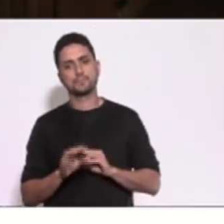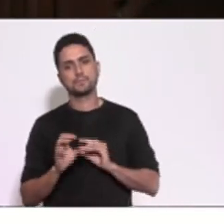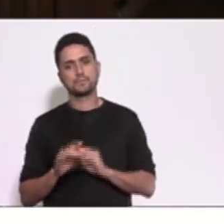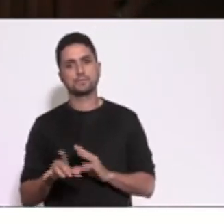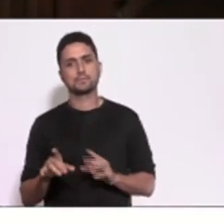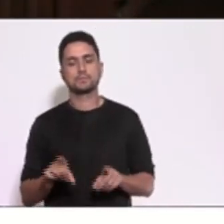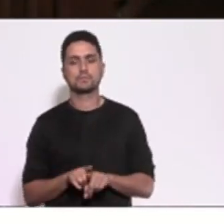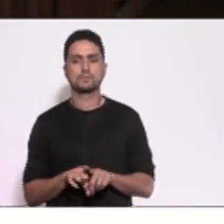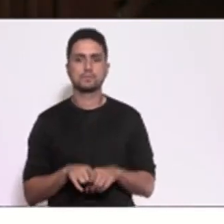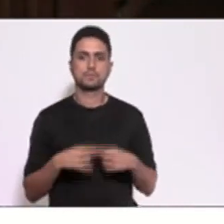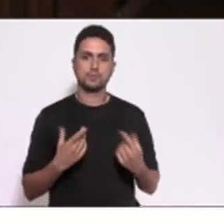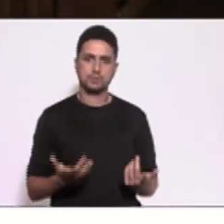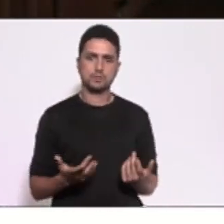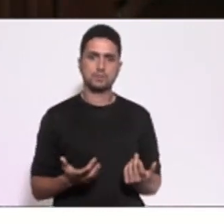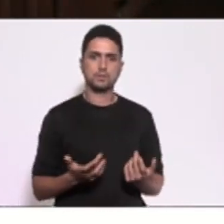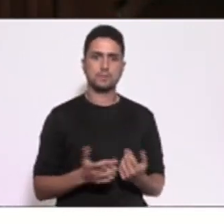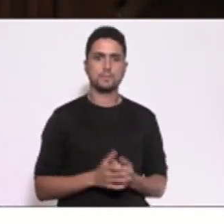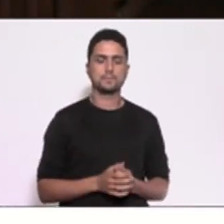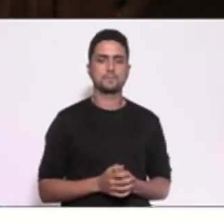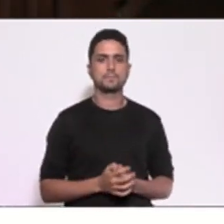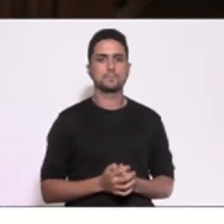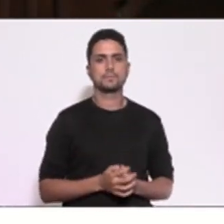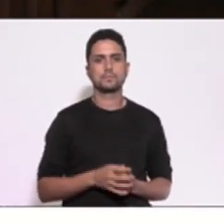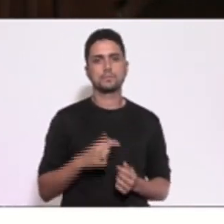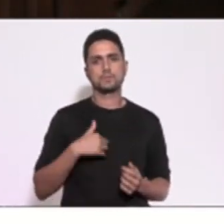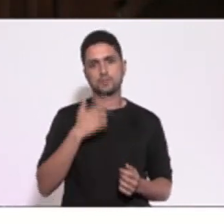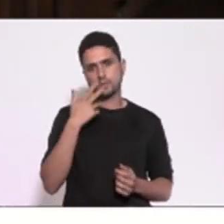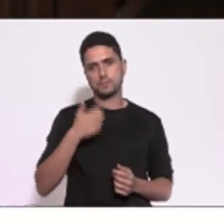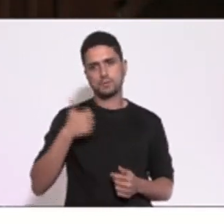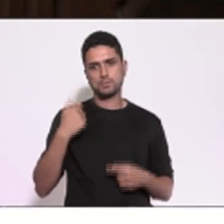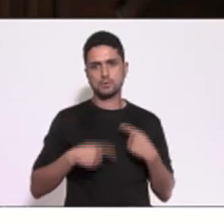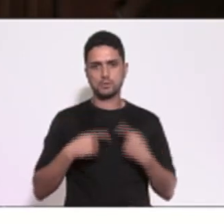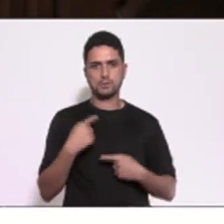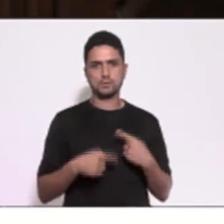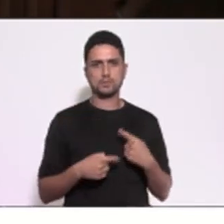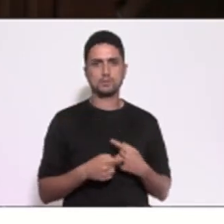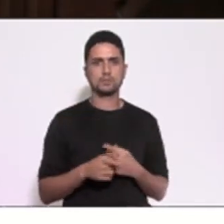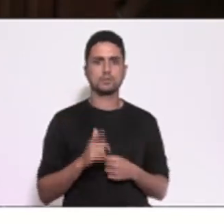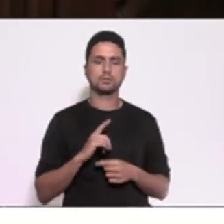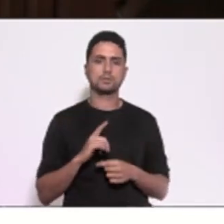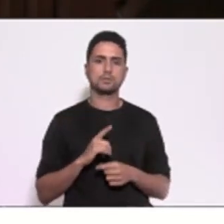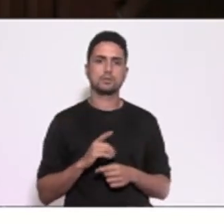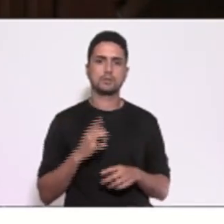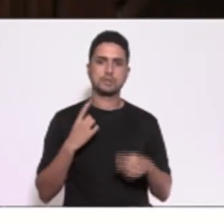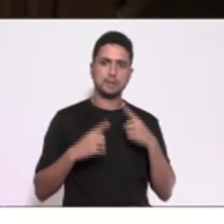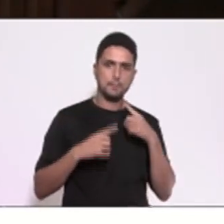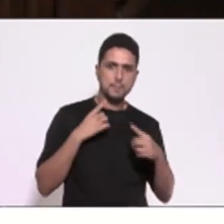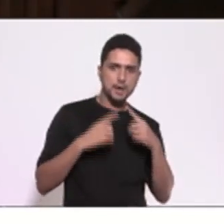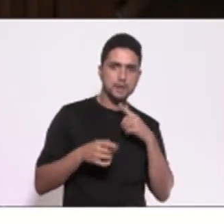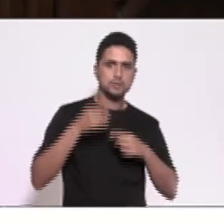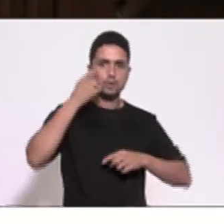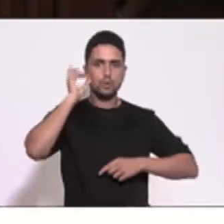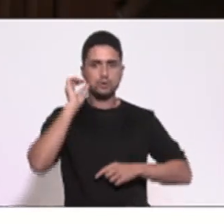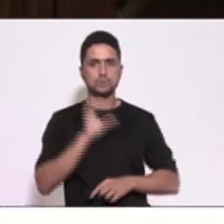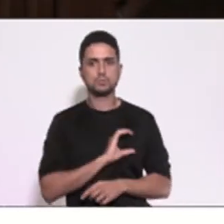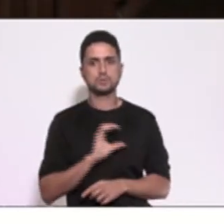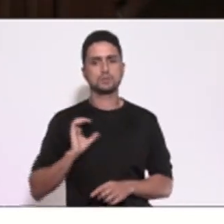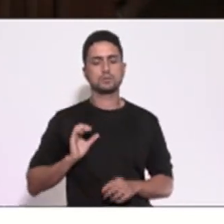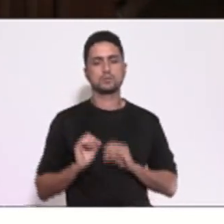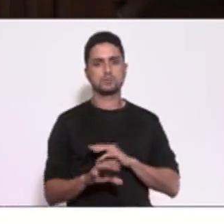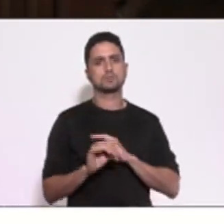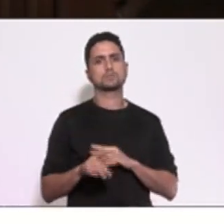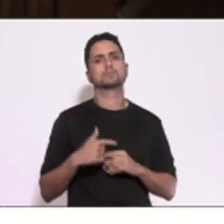militares também. Portanto, faço aqui essa primeira discussão para ressaltar uma parte do debate que apareceu ontem na Comissão de Educação e